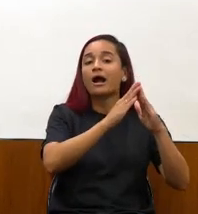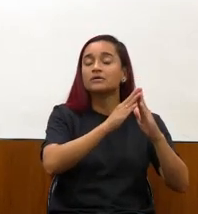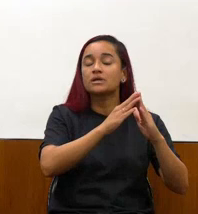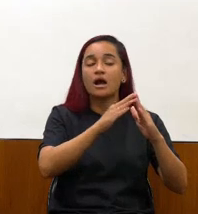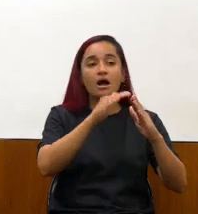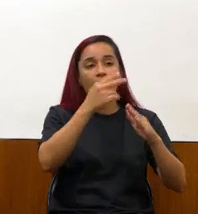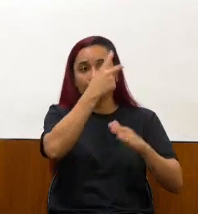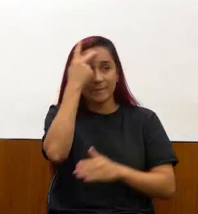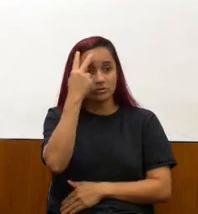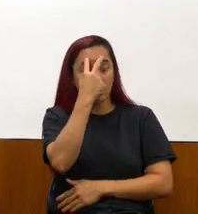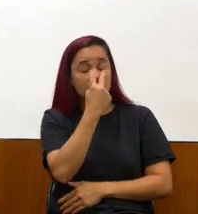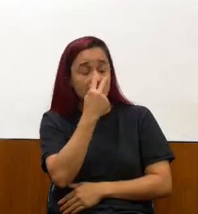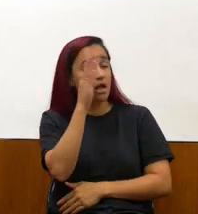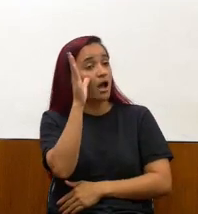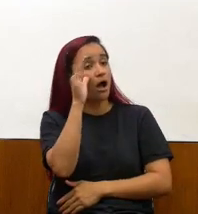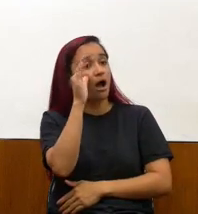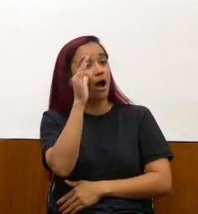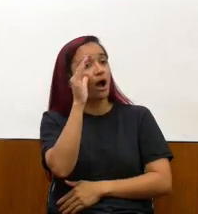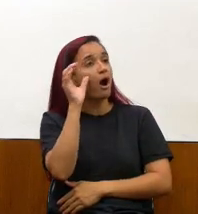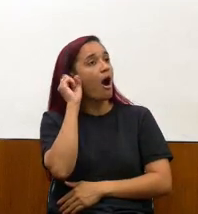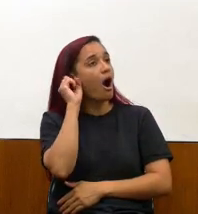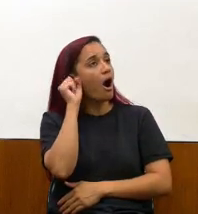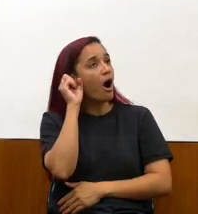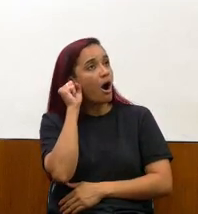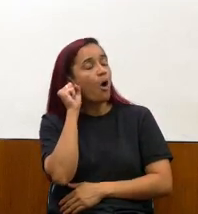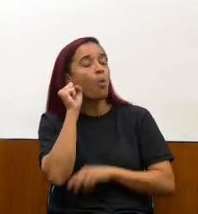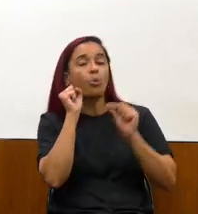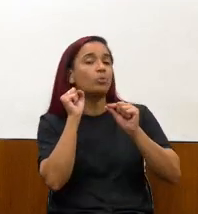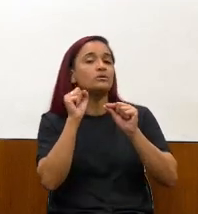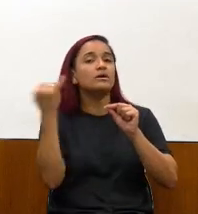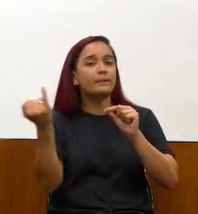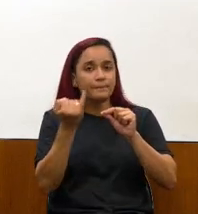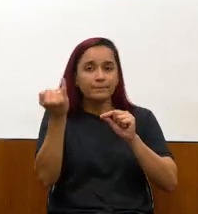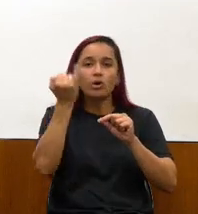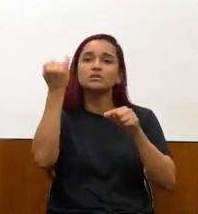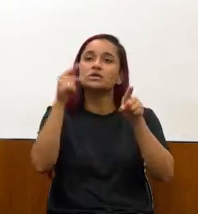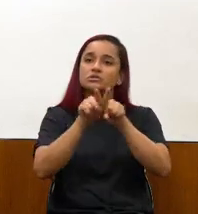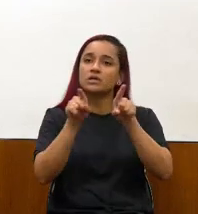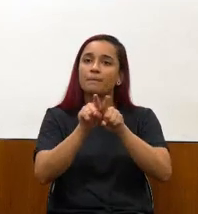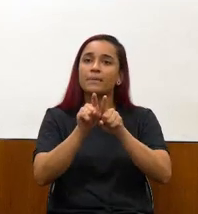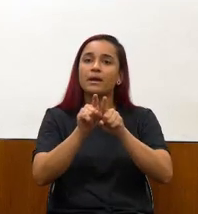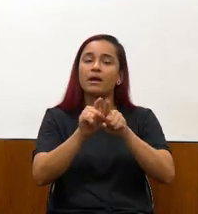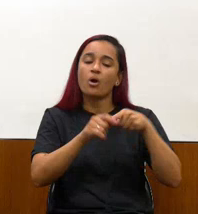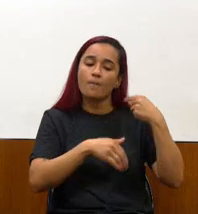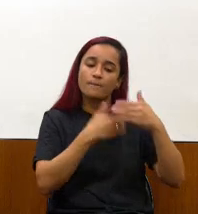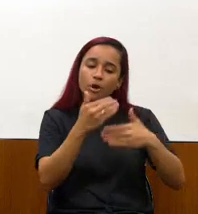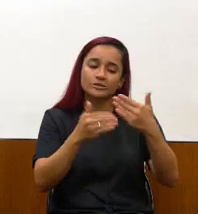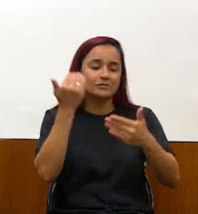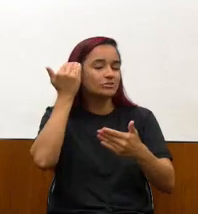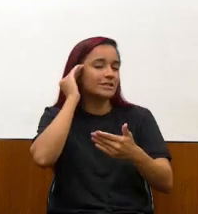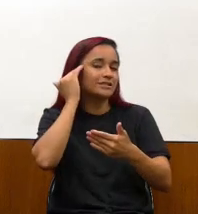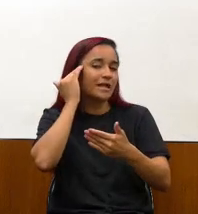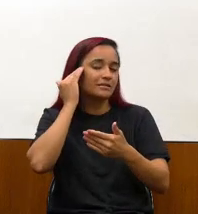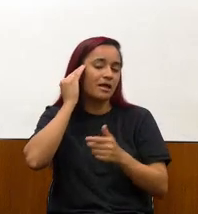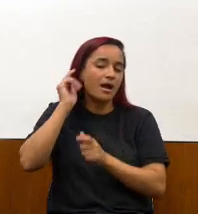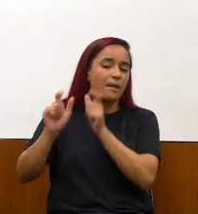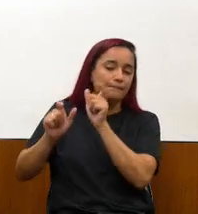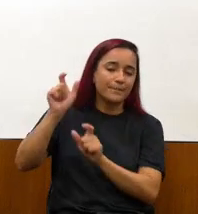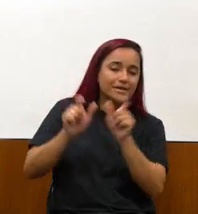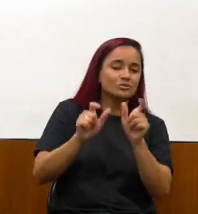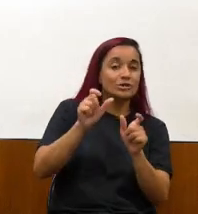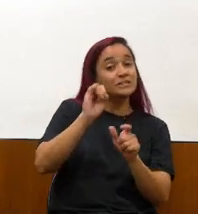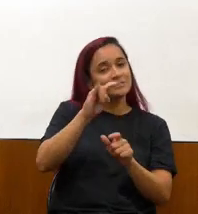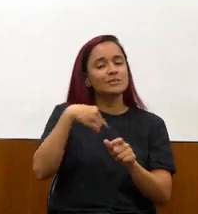casa, também talvez preenche mais o processo dela de entender essa comissão quando a gente se